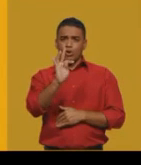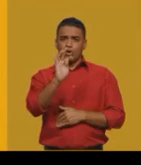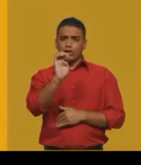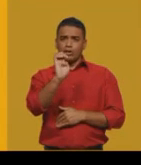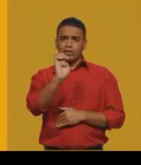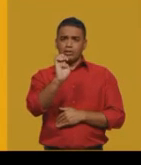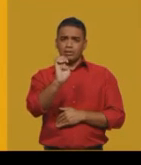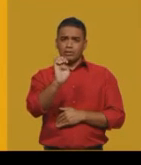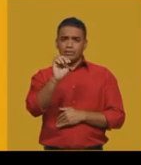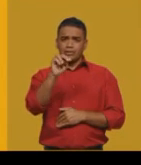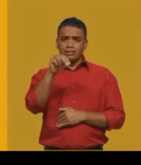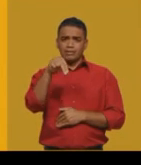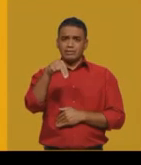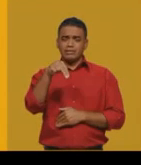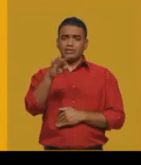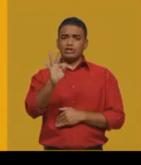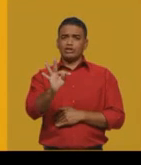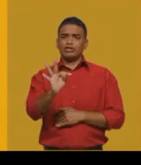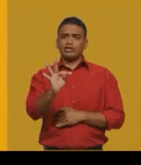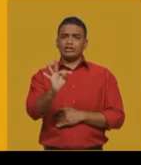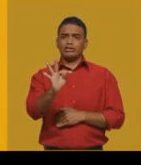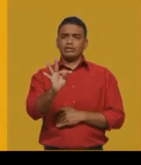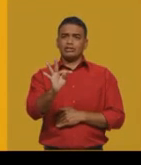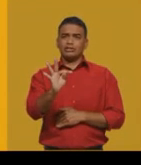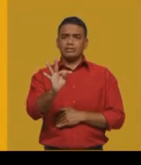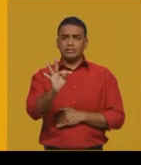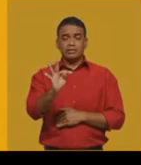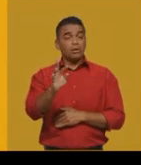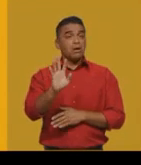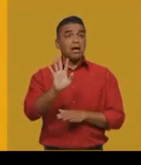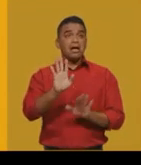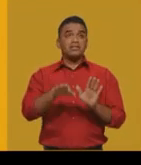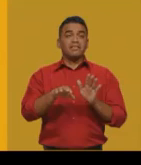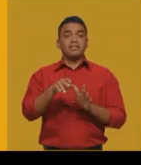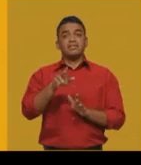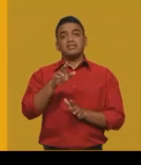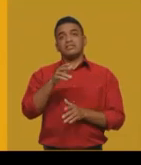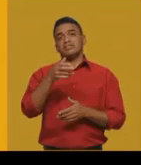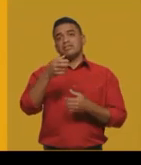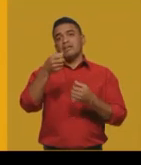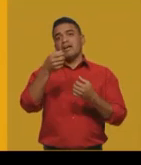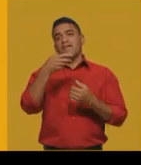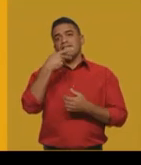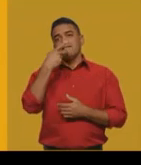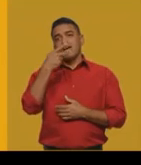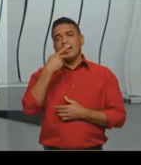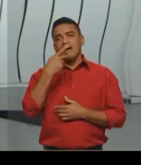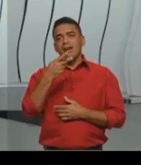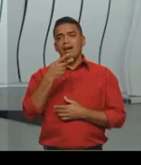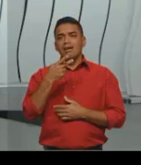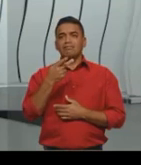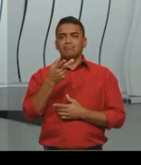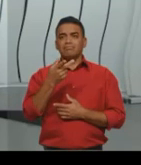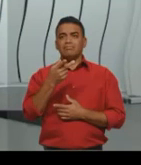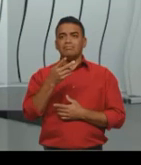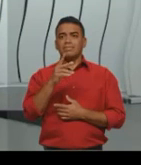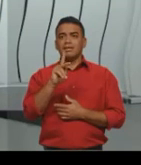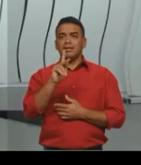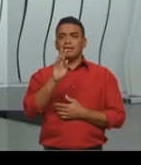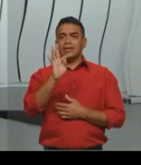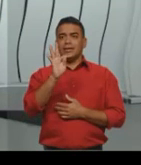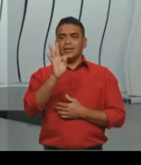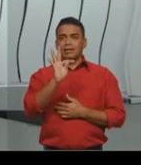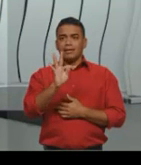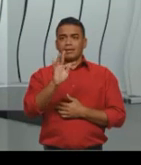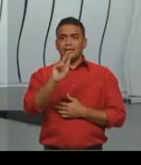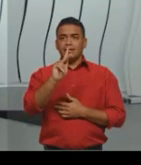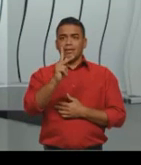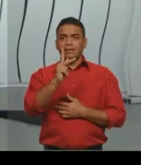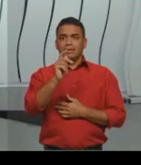theatrical, que eles falam às vezes, theater pode ser usado também como um